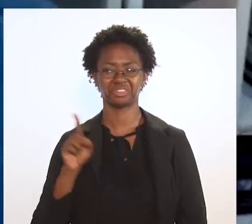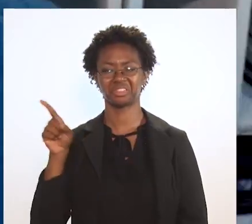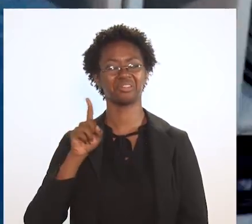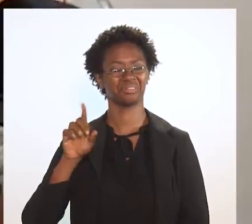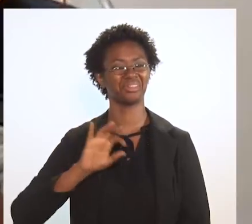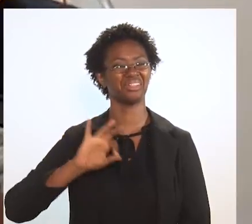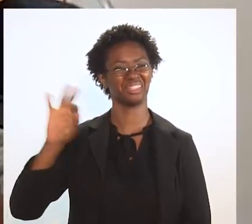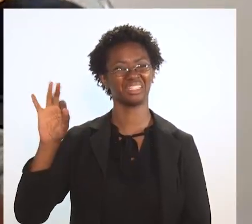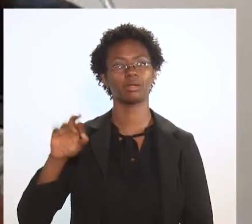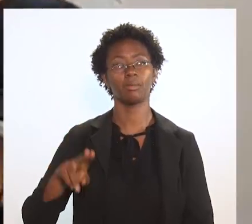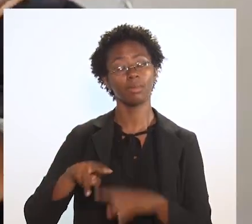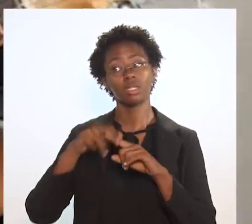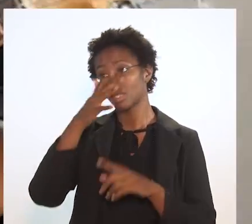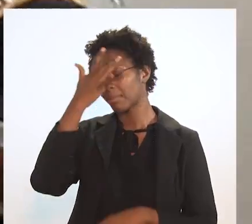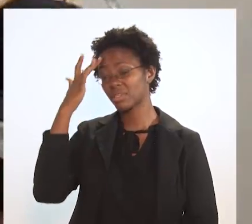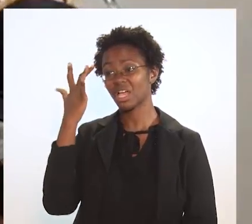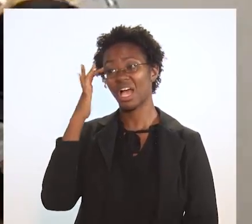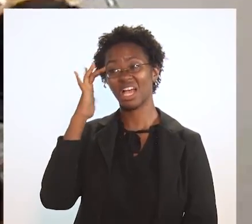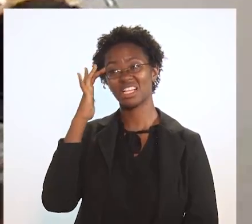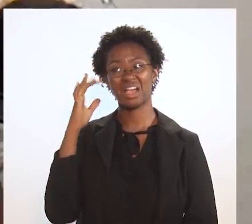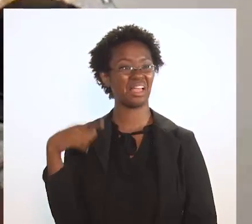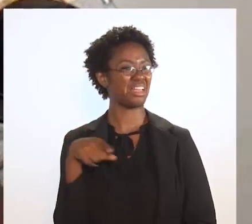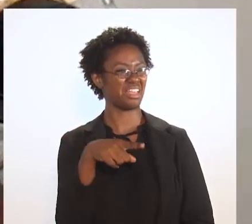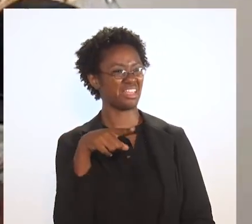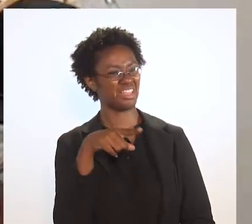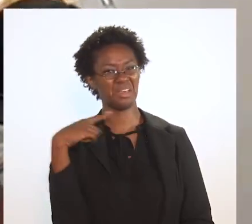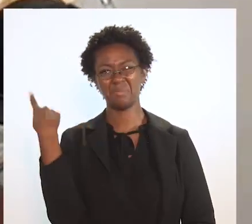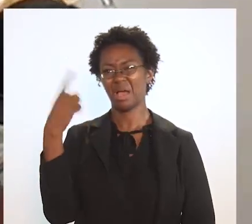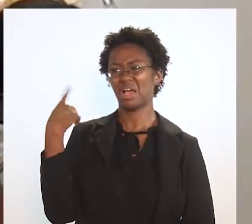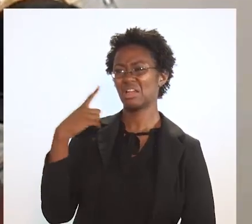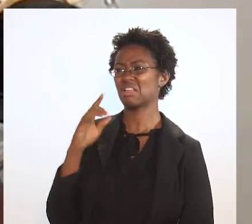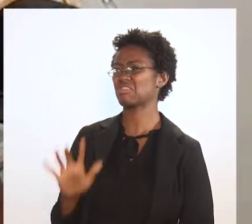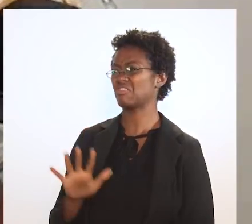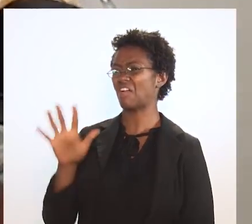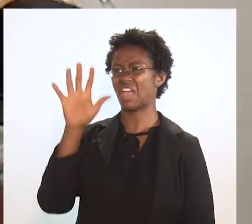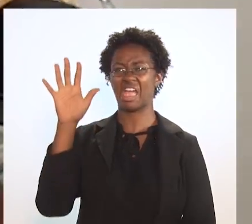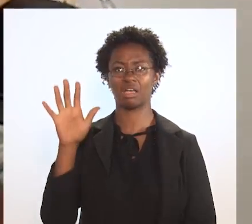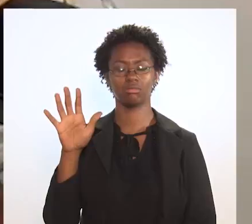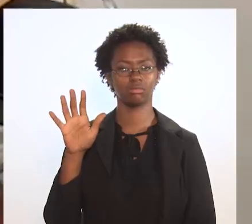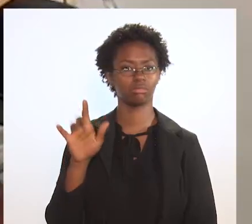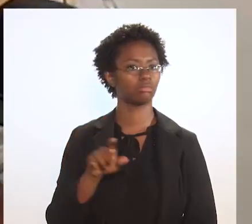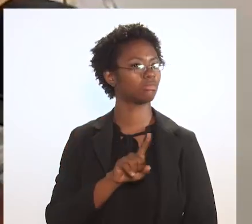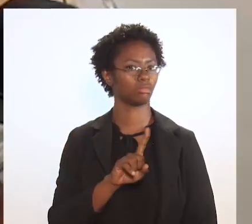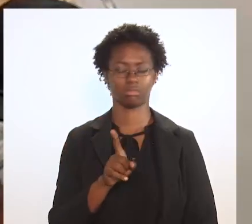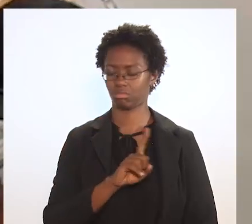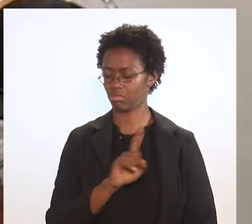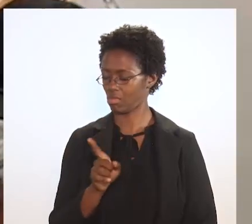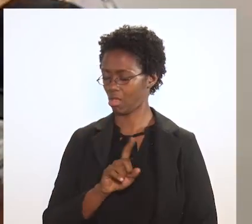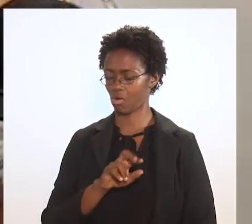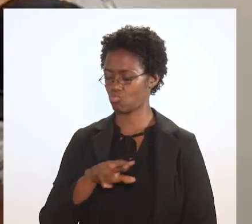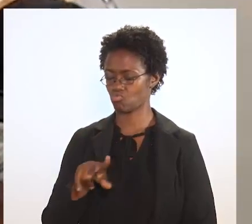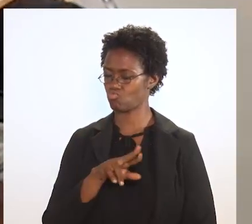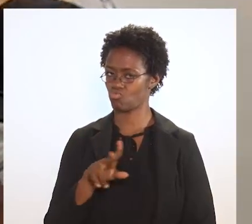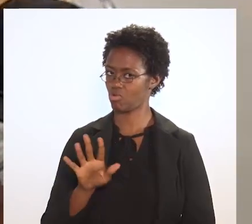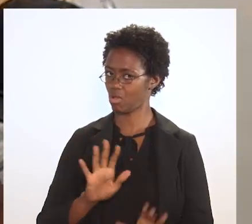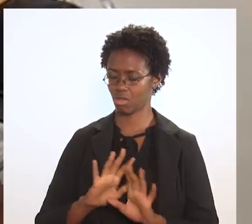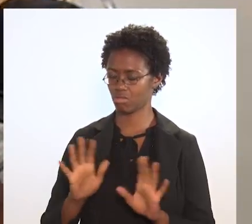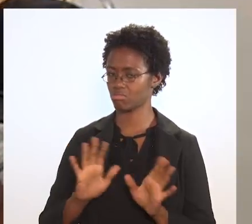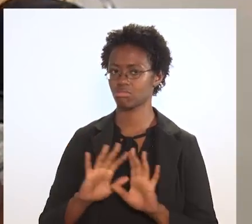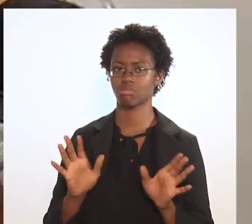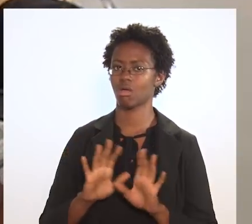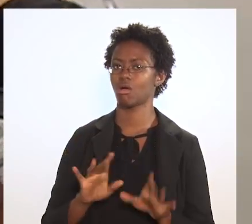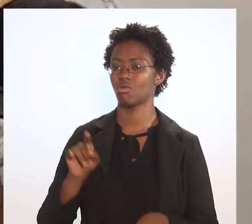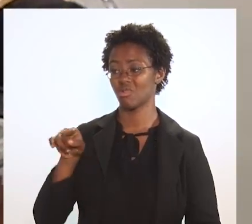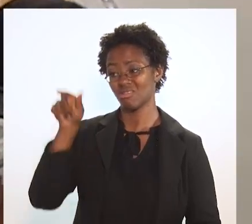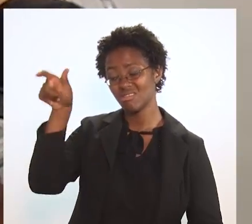doutorado. Ali foi. E todos achavam que o Bezerra era aquele cara louco, de favela e tal. Mas nada disso, o